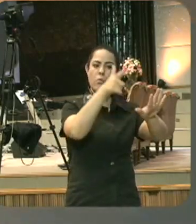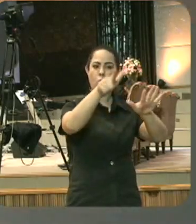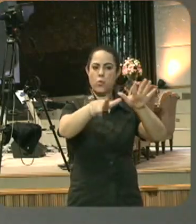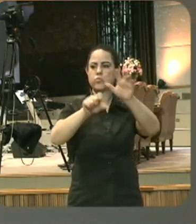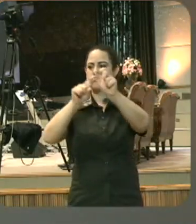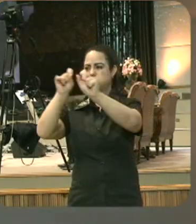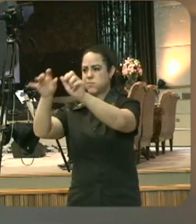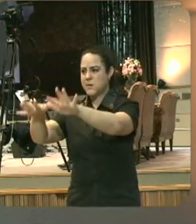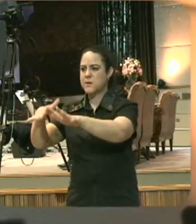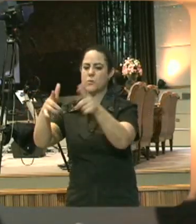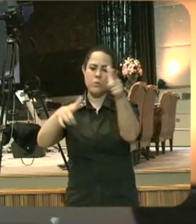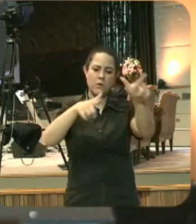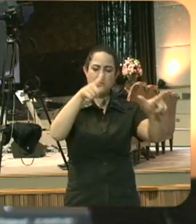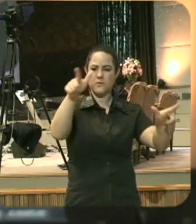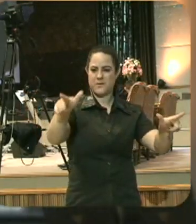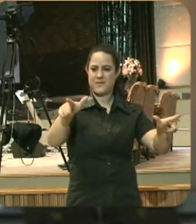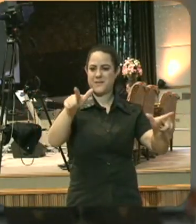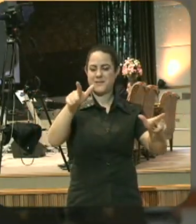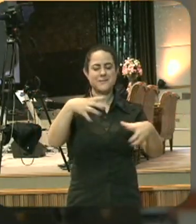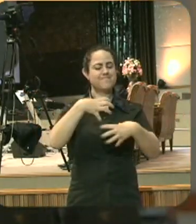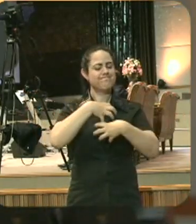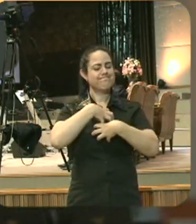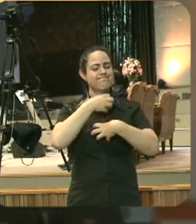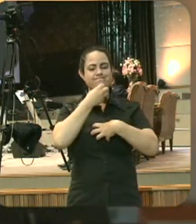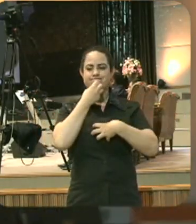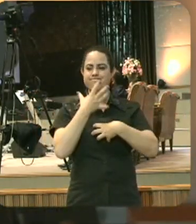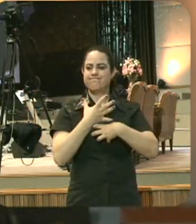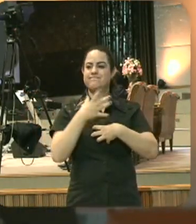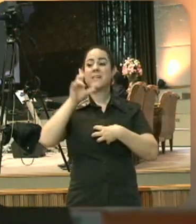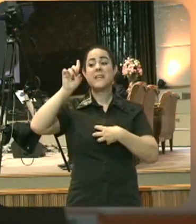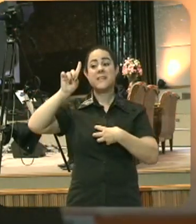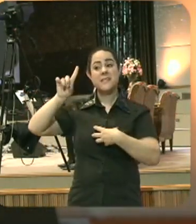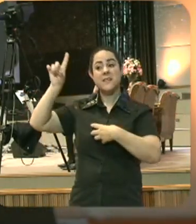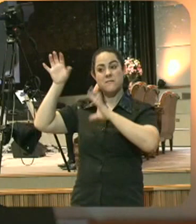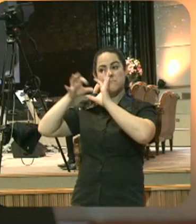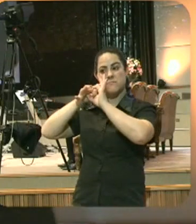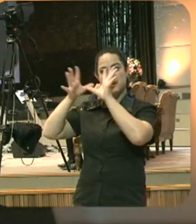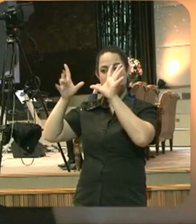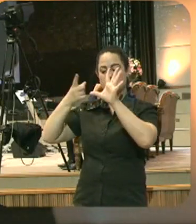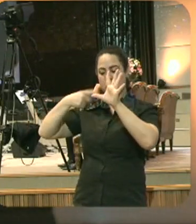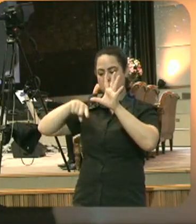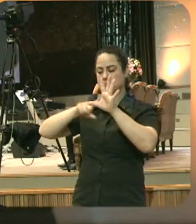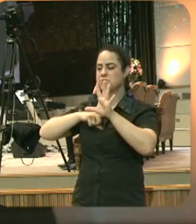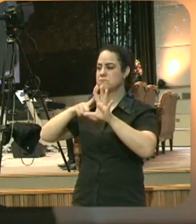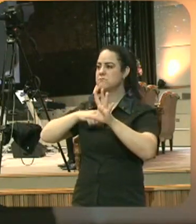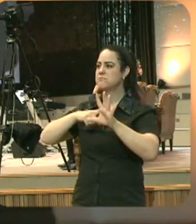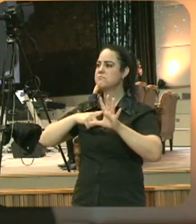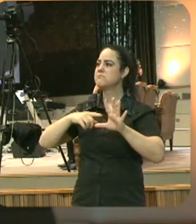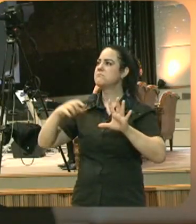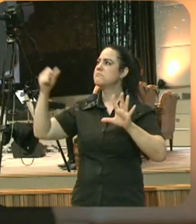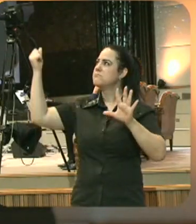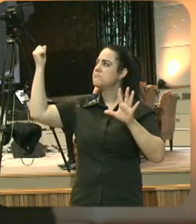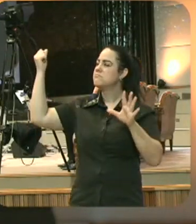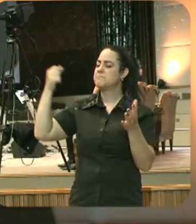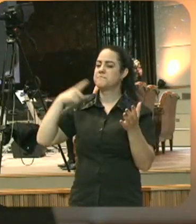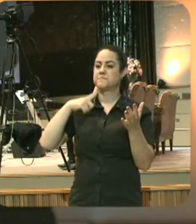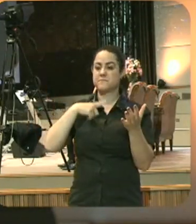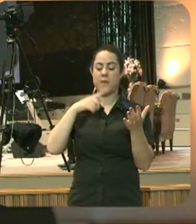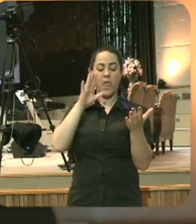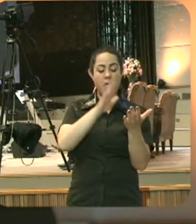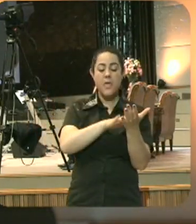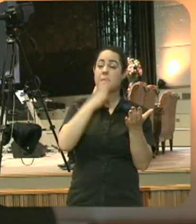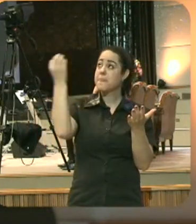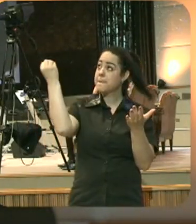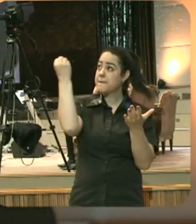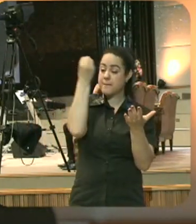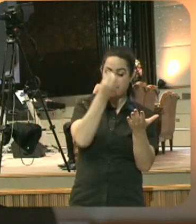a bênção. Eu vou sempre dizer isso: Deus nos permite receber com essa mão para poder abençoar